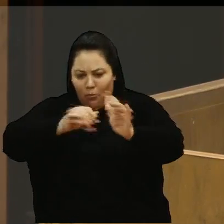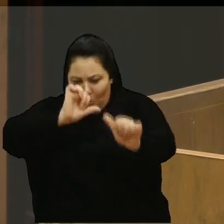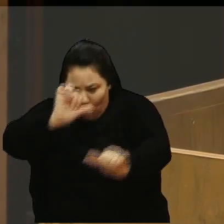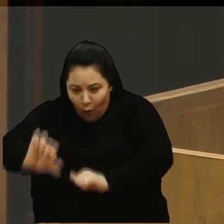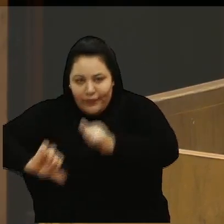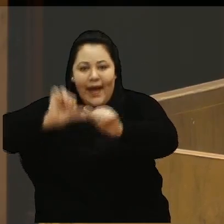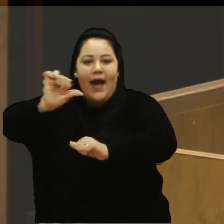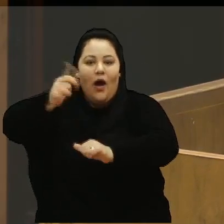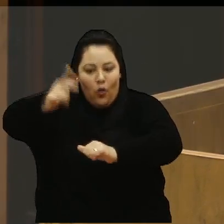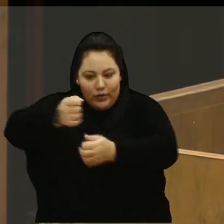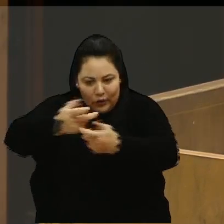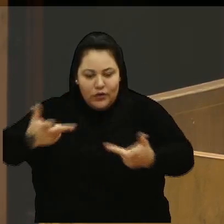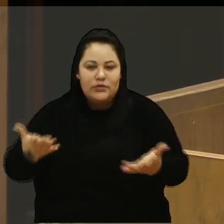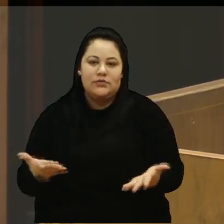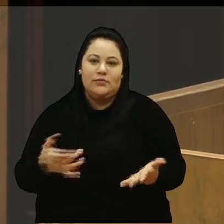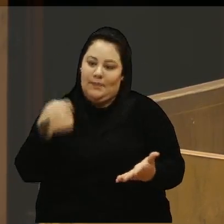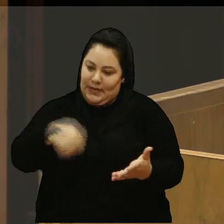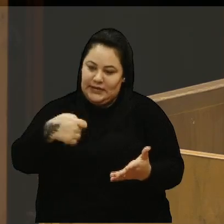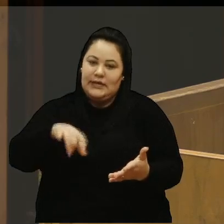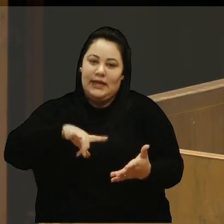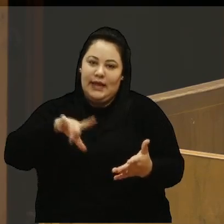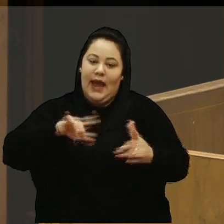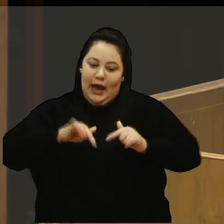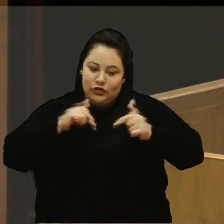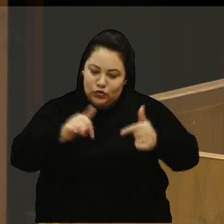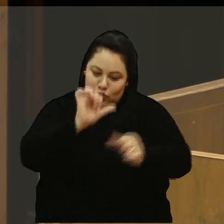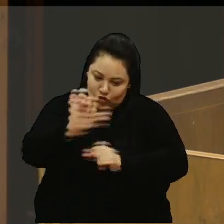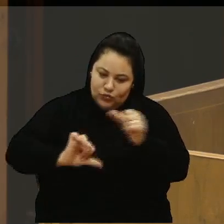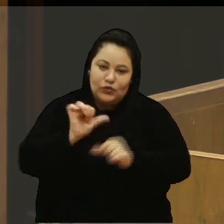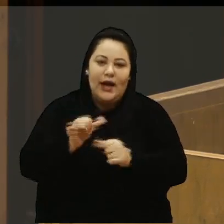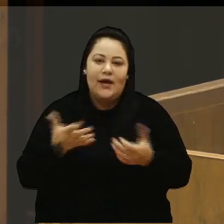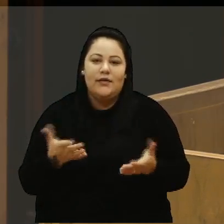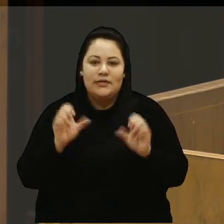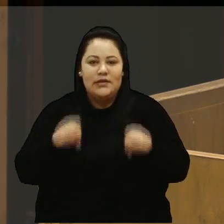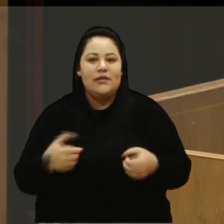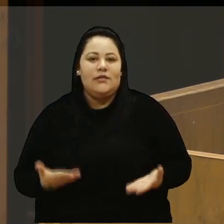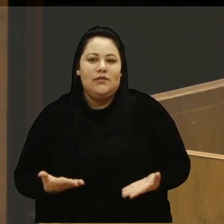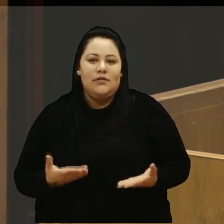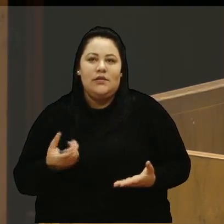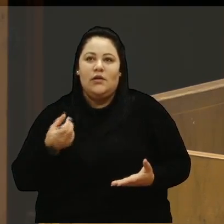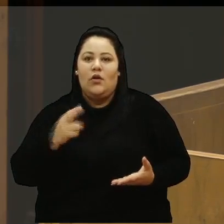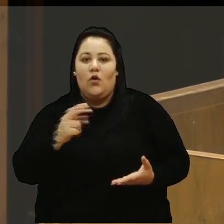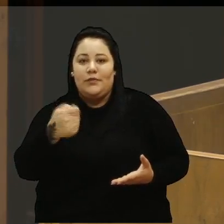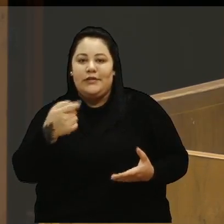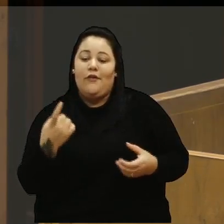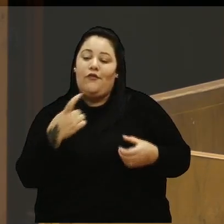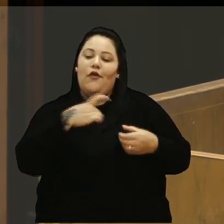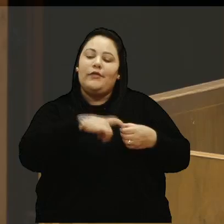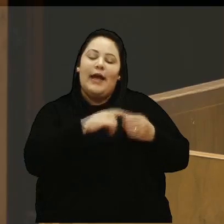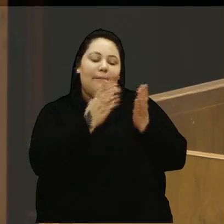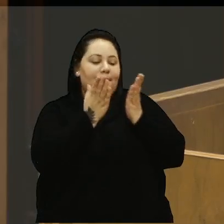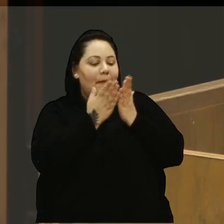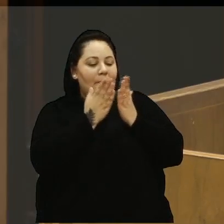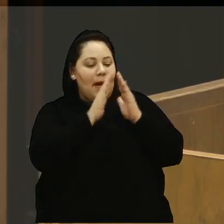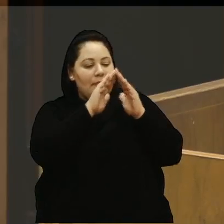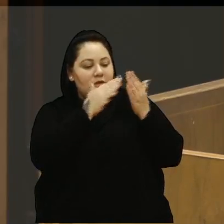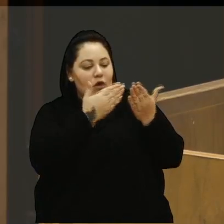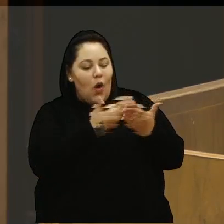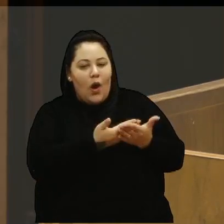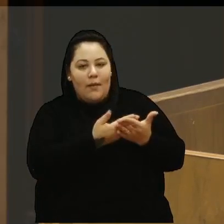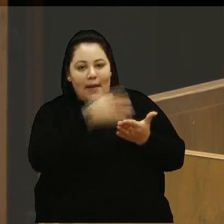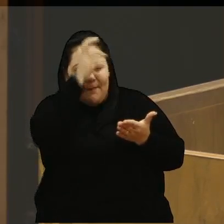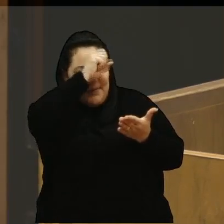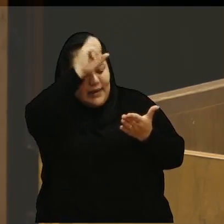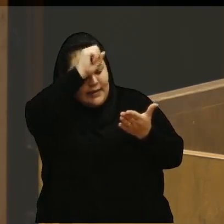você vai fazer uma mudança sem mudar? Ou tem que voltar para os bancos escolares para aprender a definição das